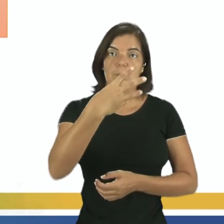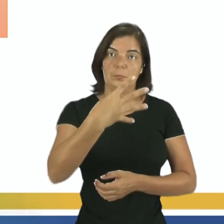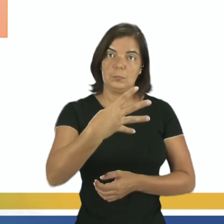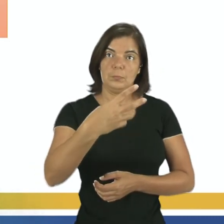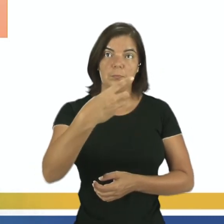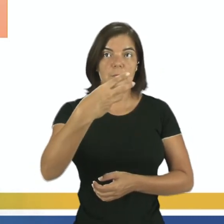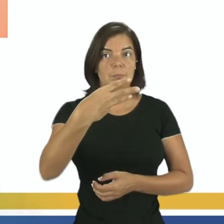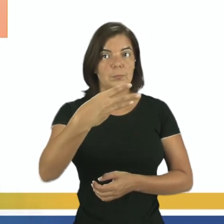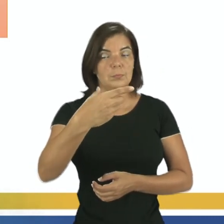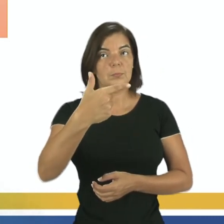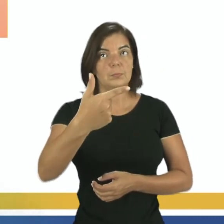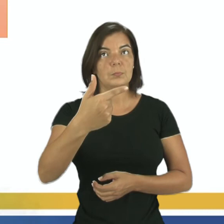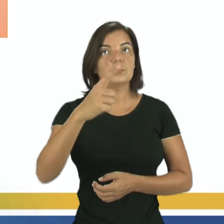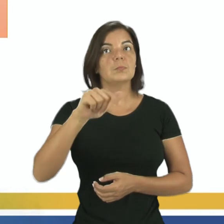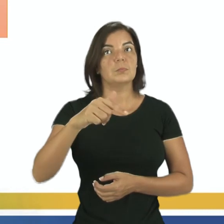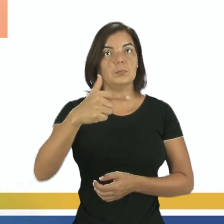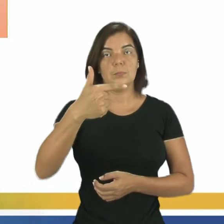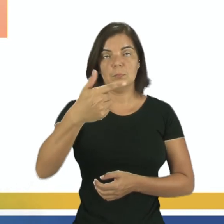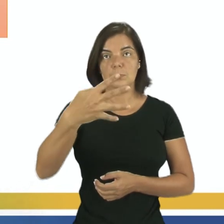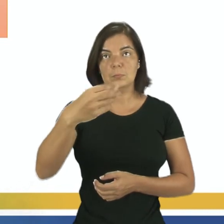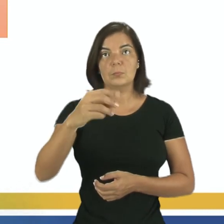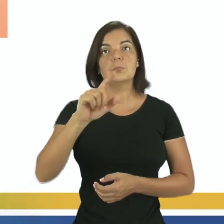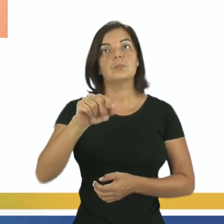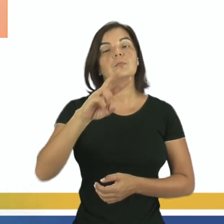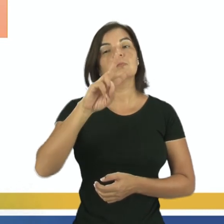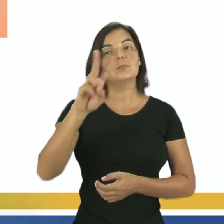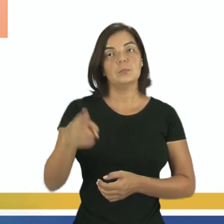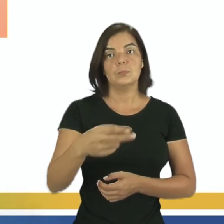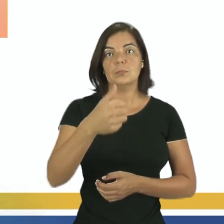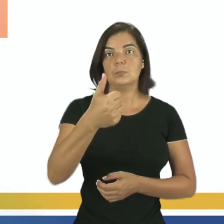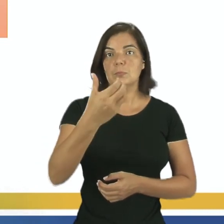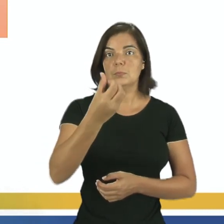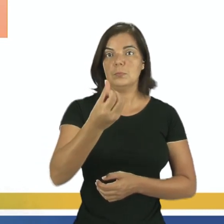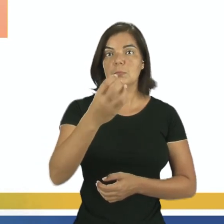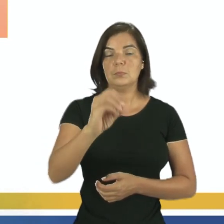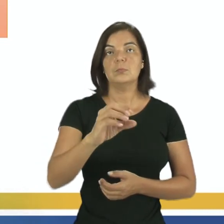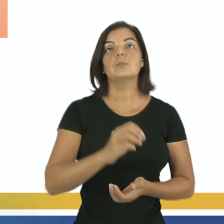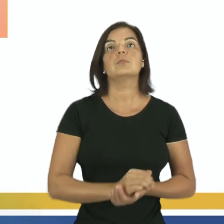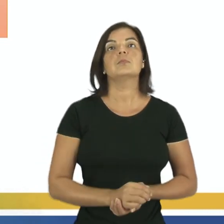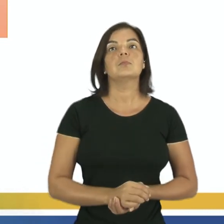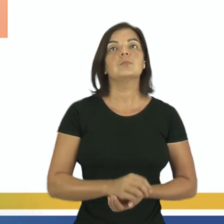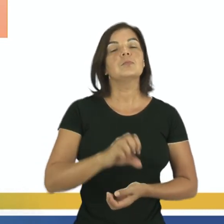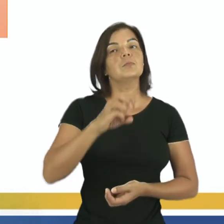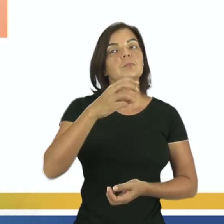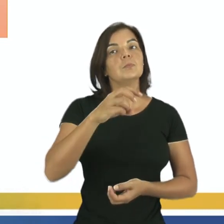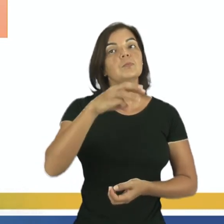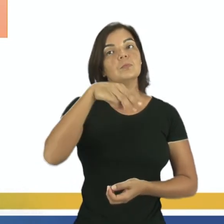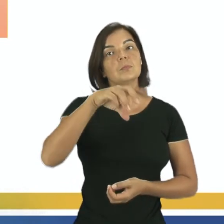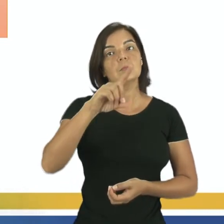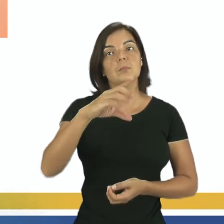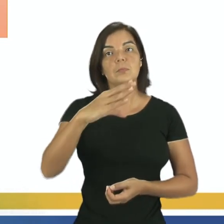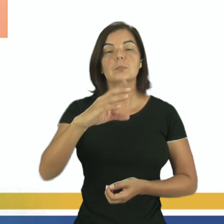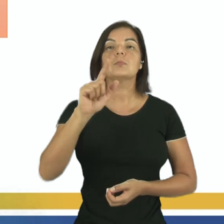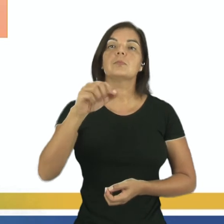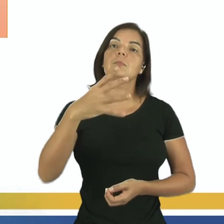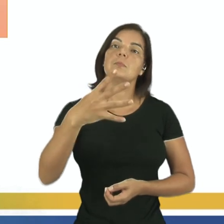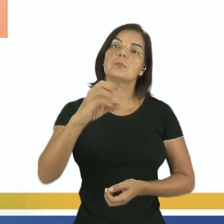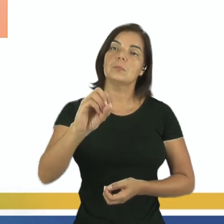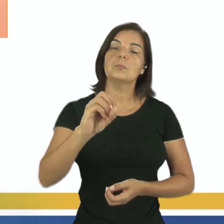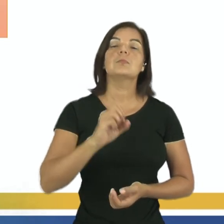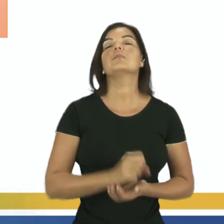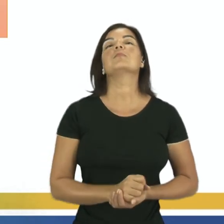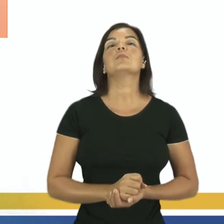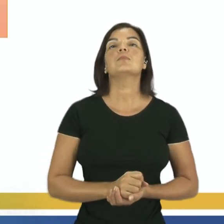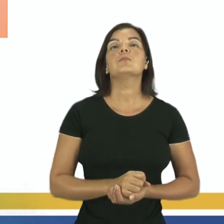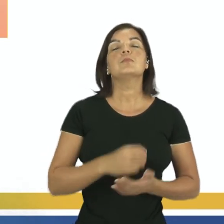432 e 240 seria 2.160 e o MDC seria 48. Ou seja, 48 é